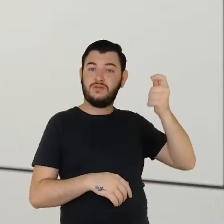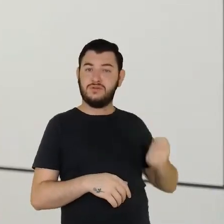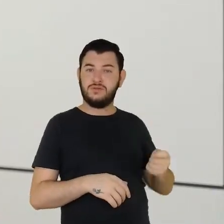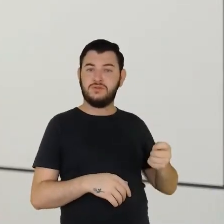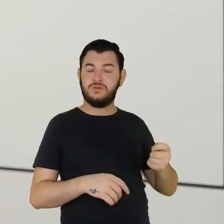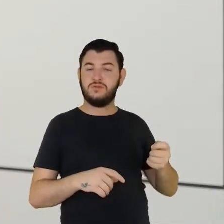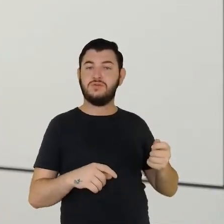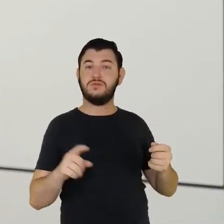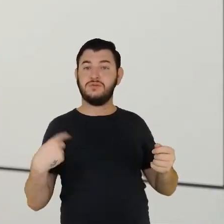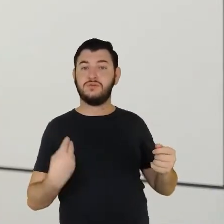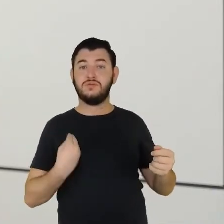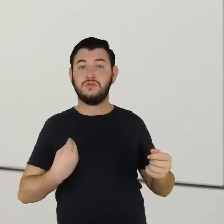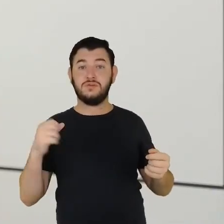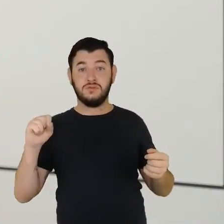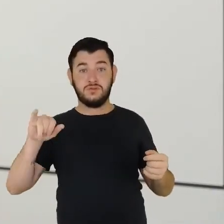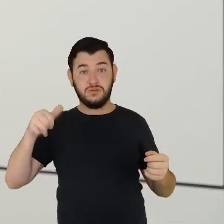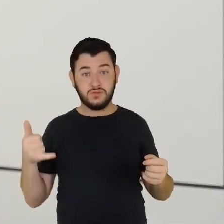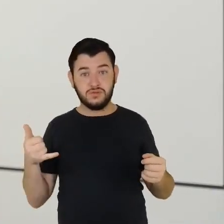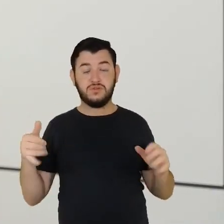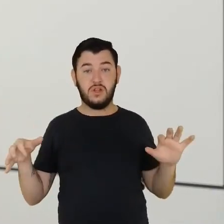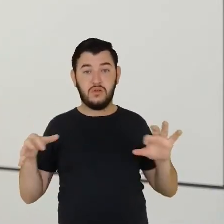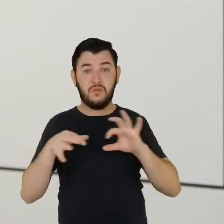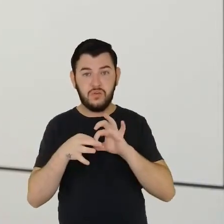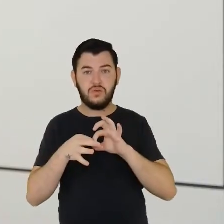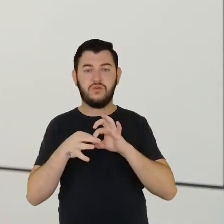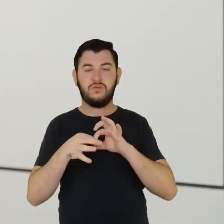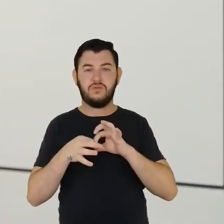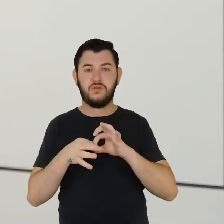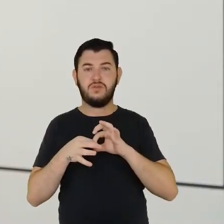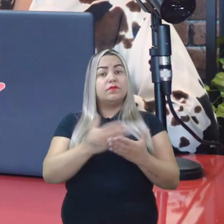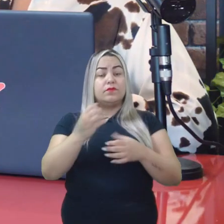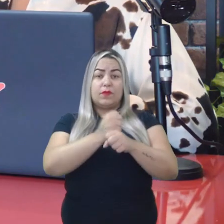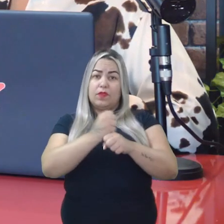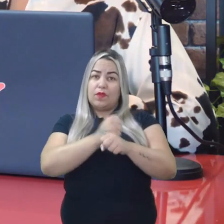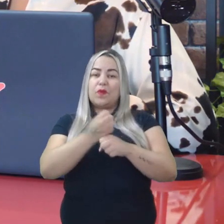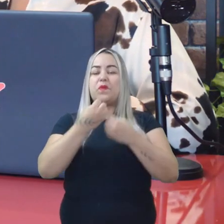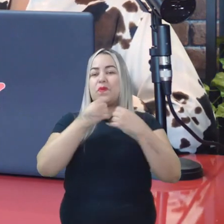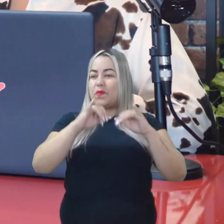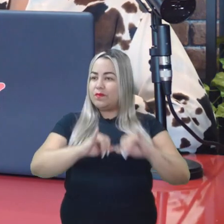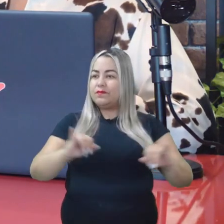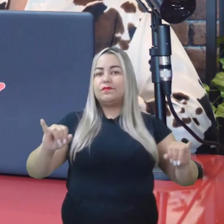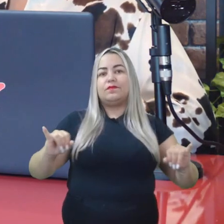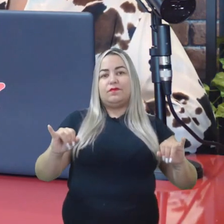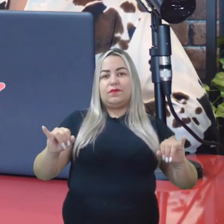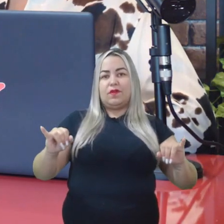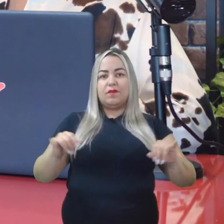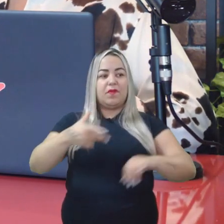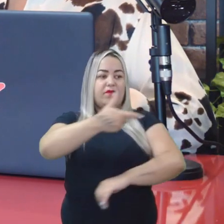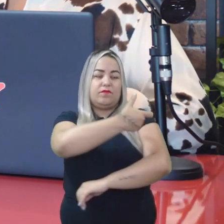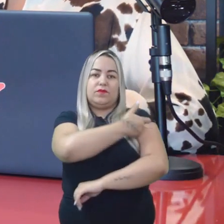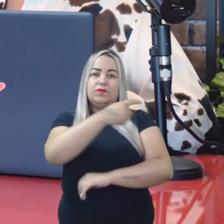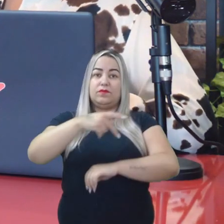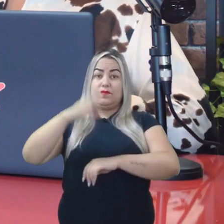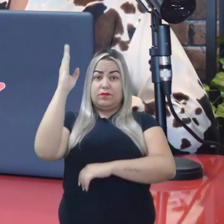poderíamos vir a viver se a democracia, se a gente não tivesse resistido, né? Começamos o ano com boas notícias na